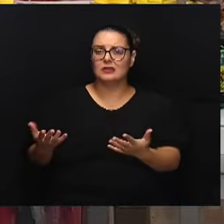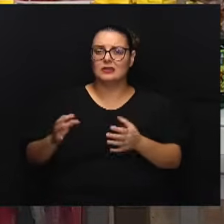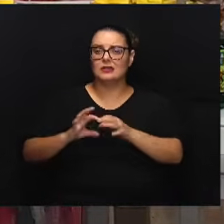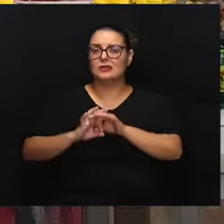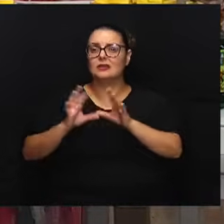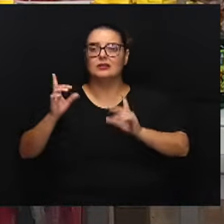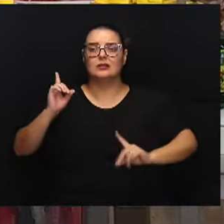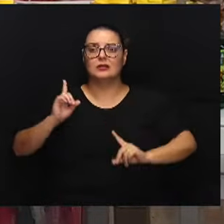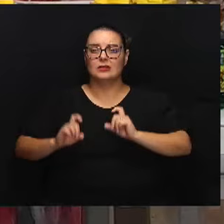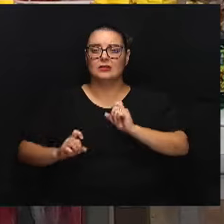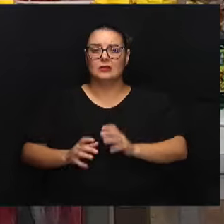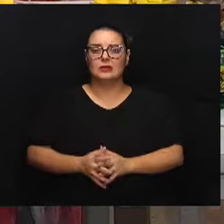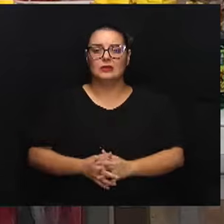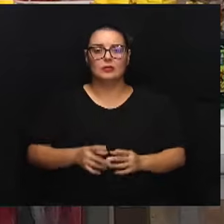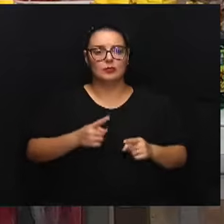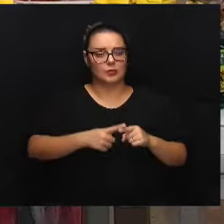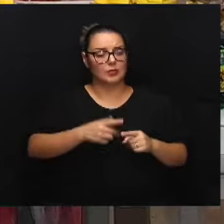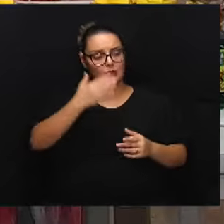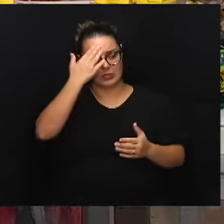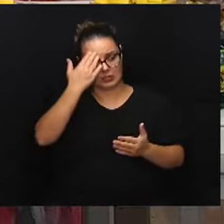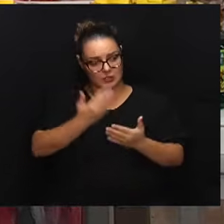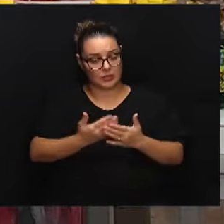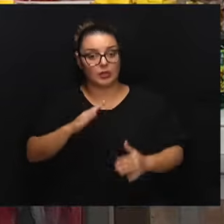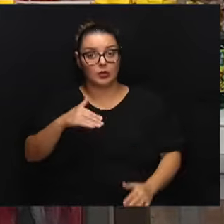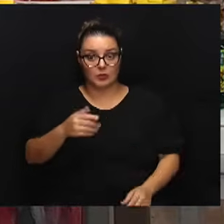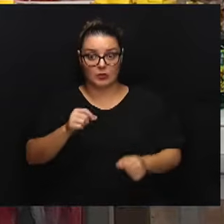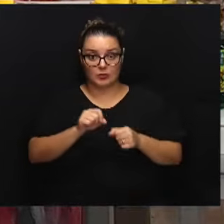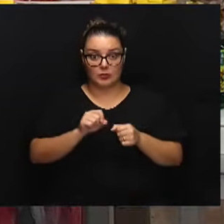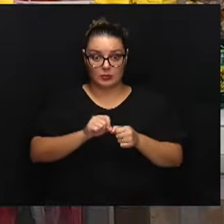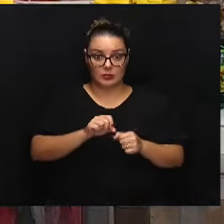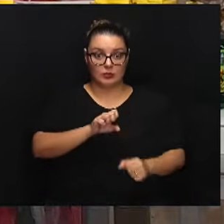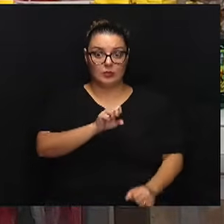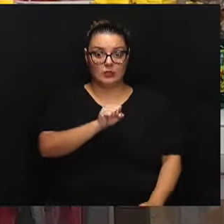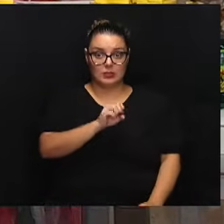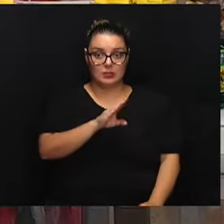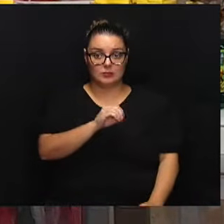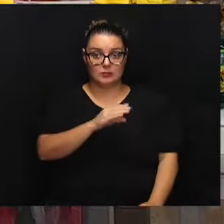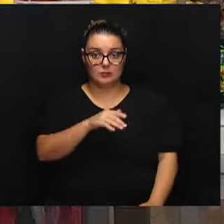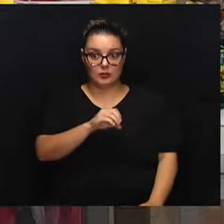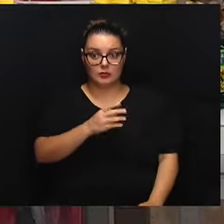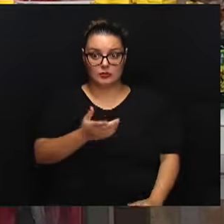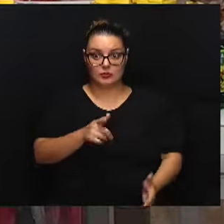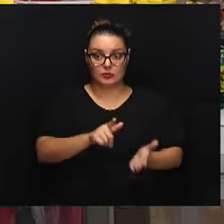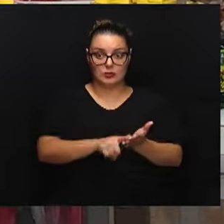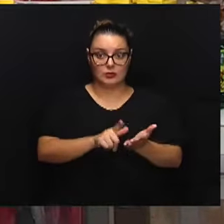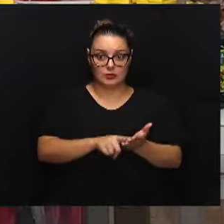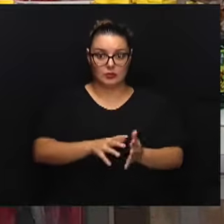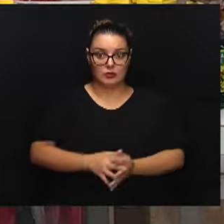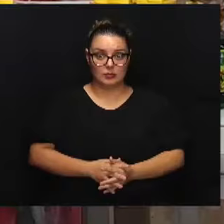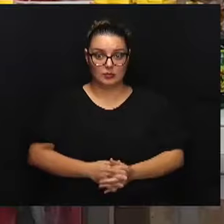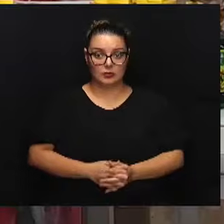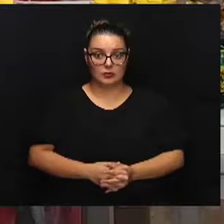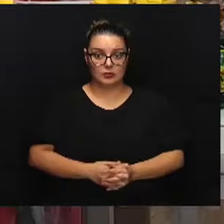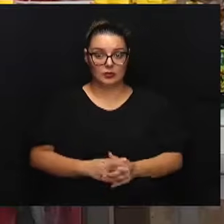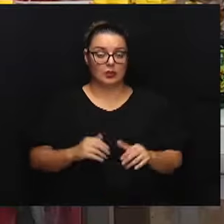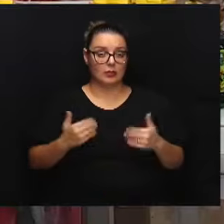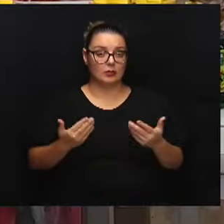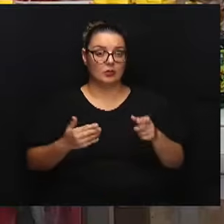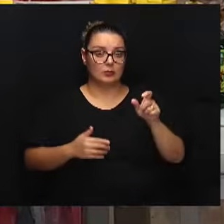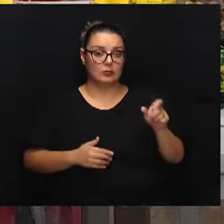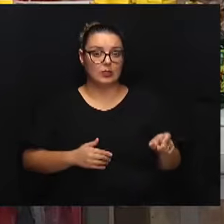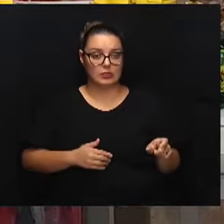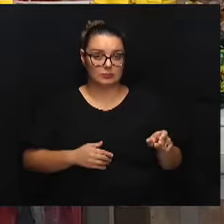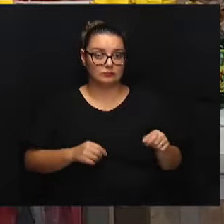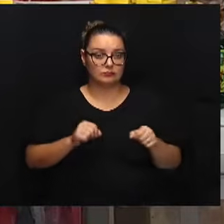de expressão. Porque eu acredito assim, quando você faz um esboço, um exemplo na folha sulfite, quando a pessoa vai pegar